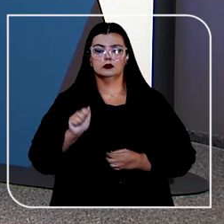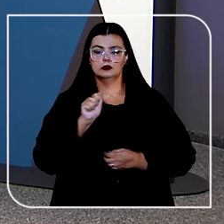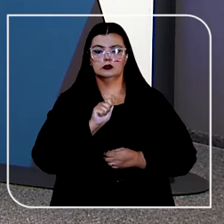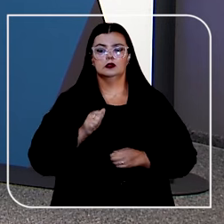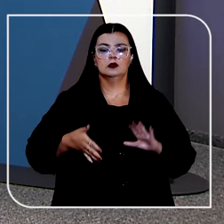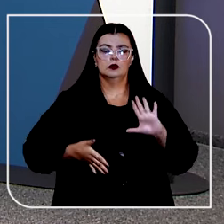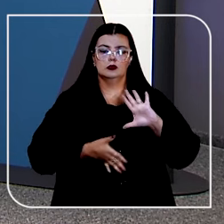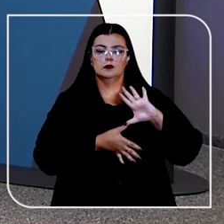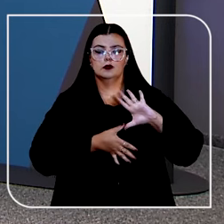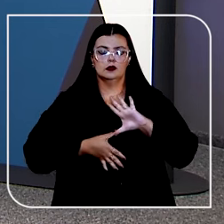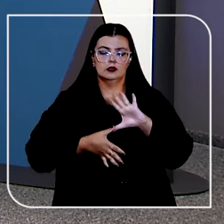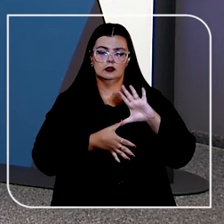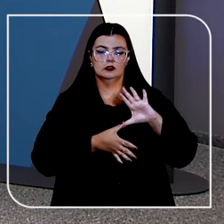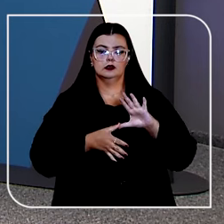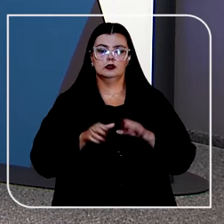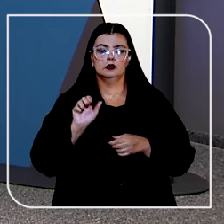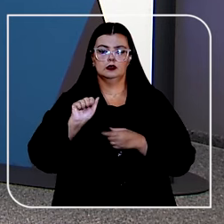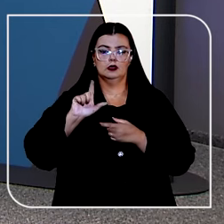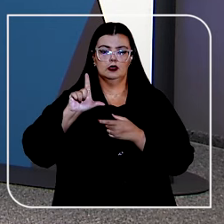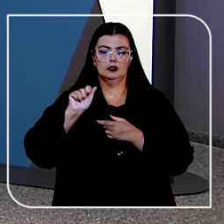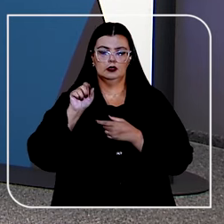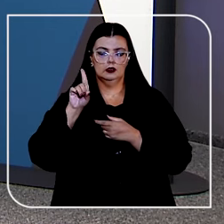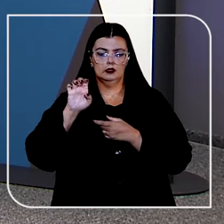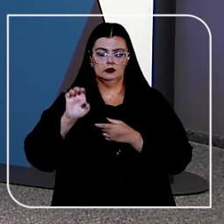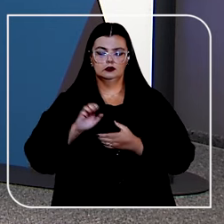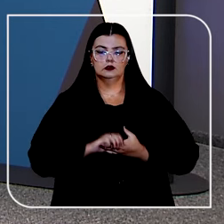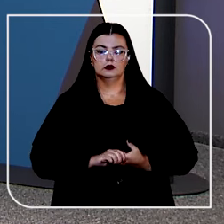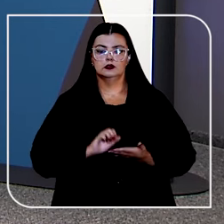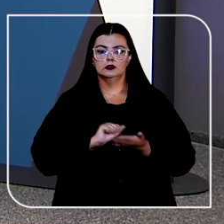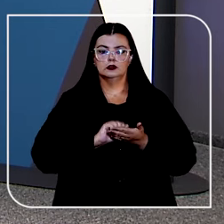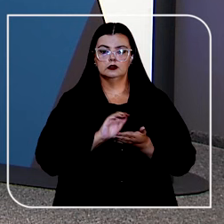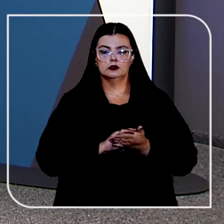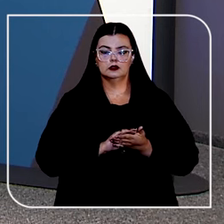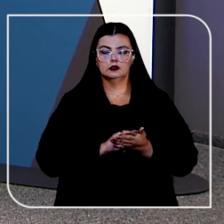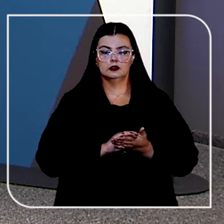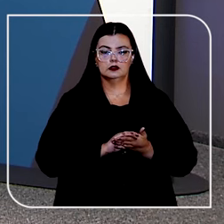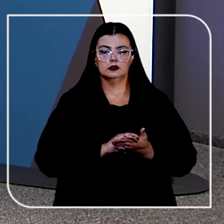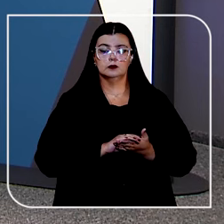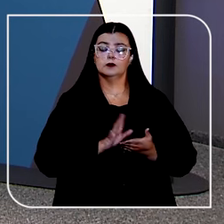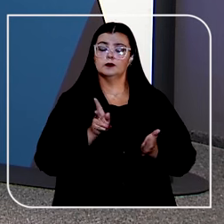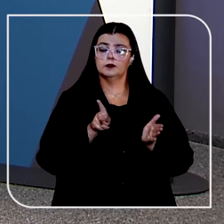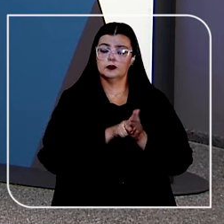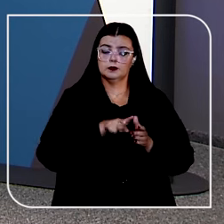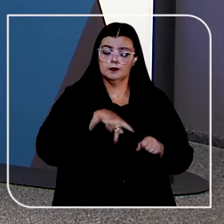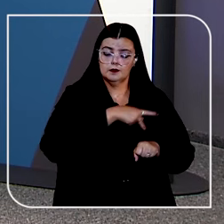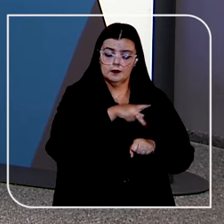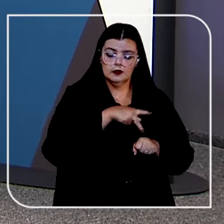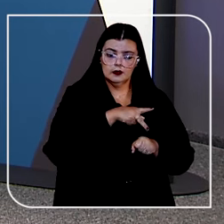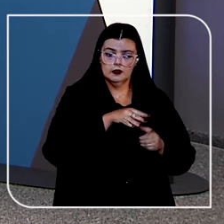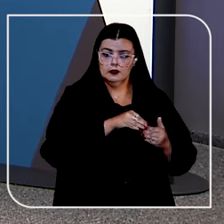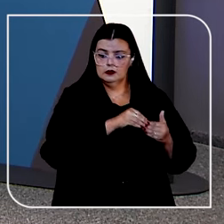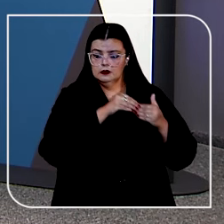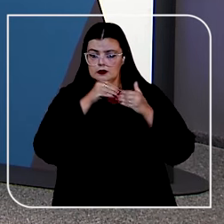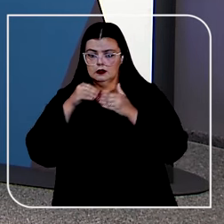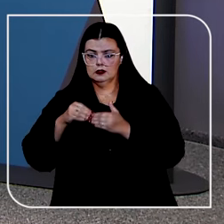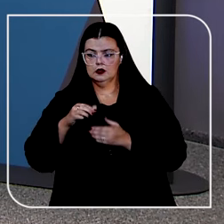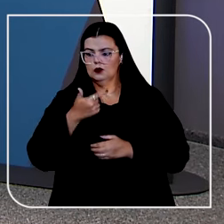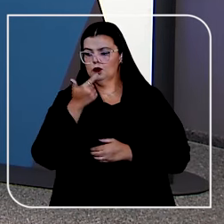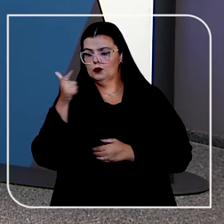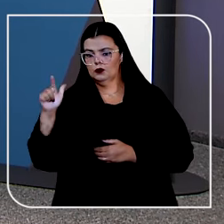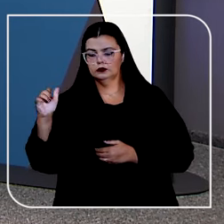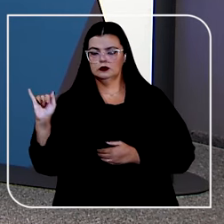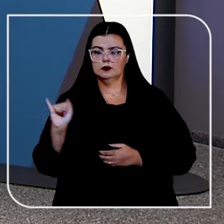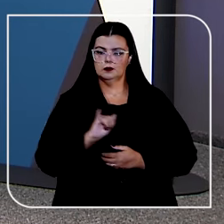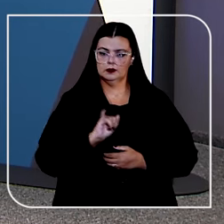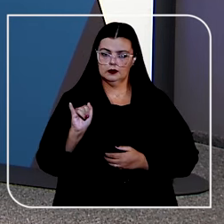latino-americana de integração a alad exige envio direto da mercadoria do país exportador para